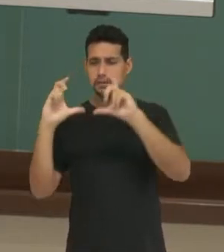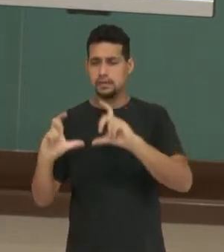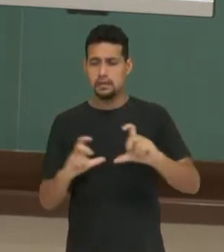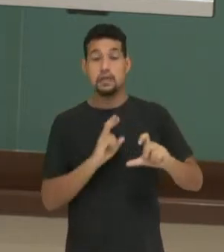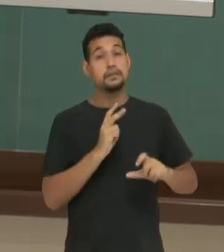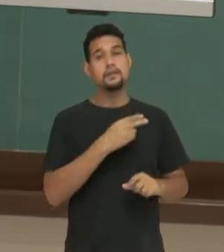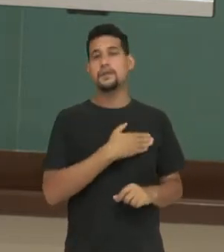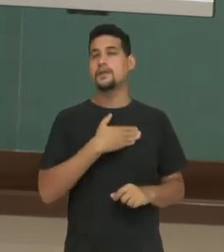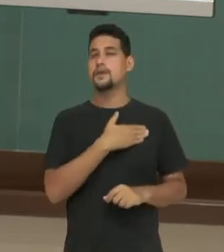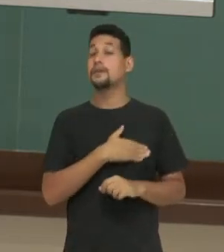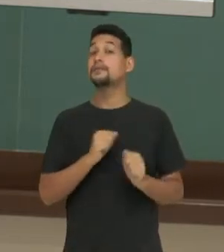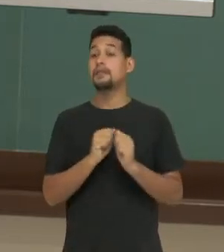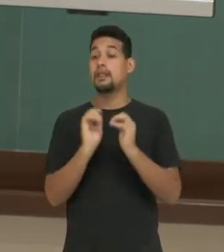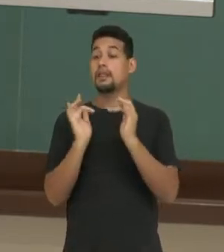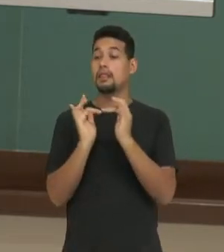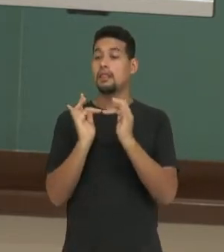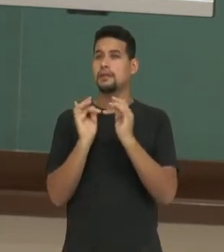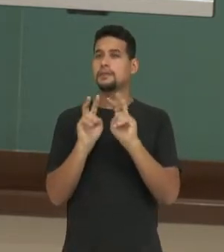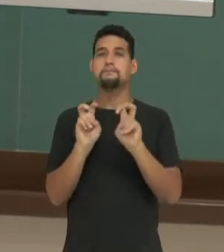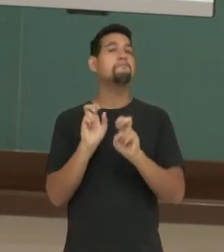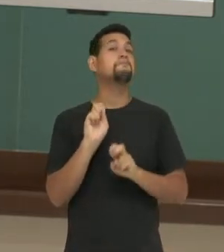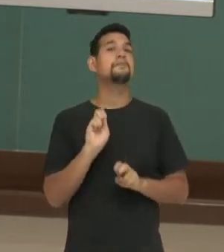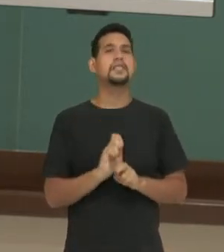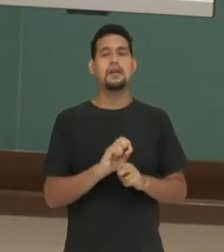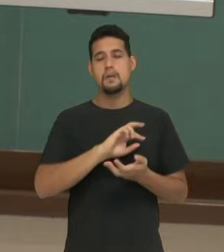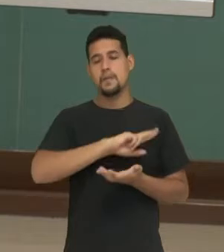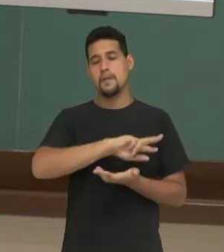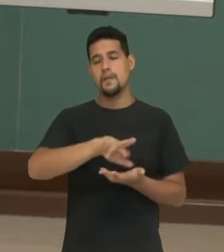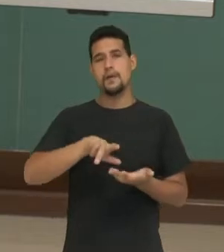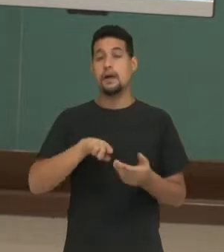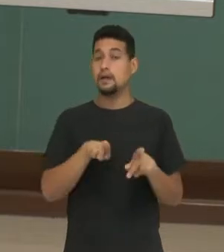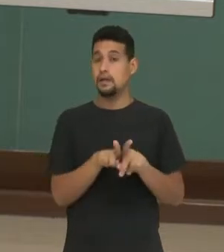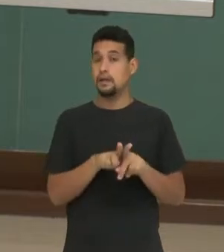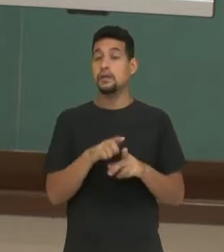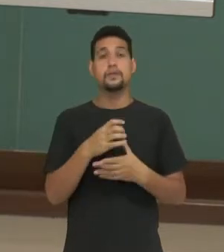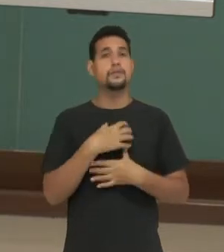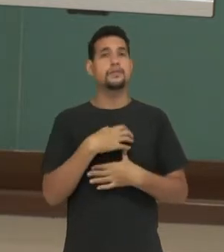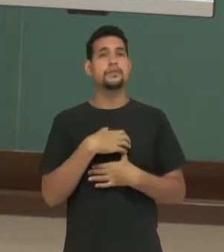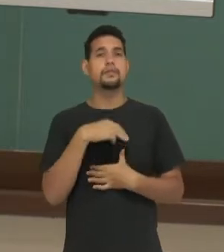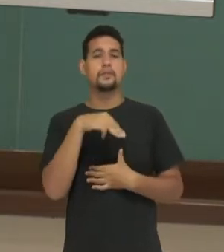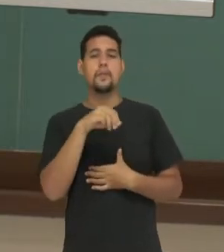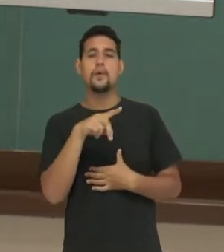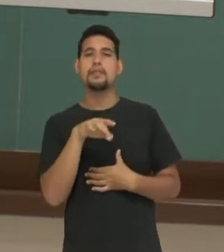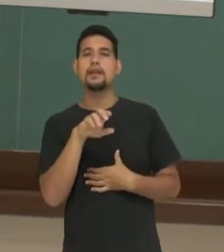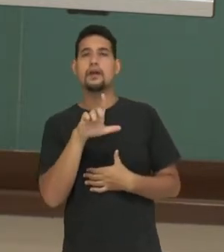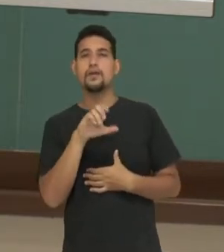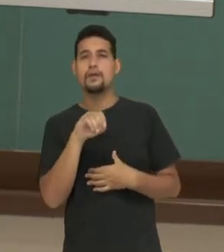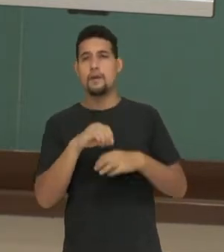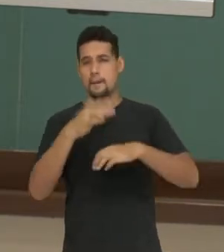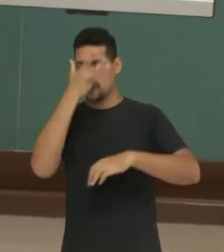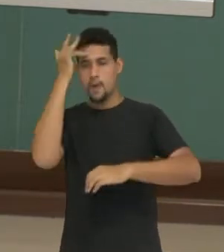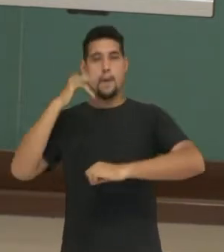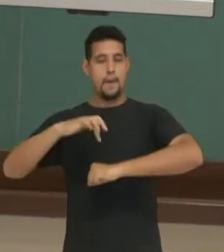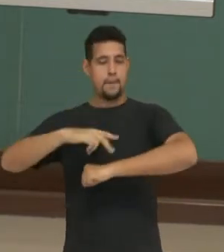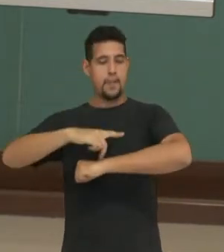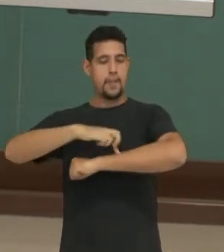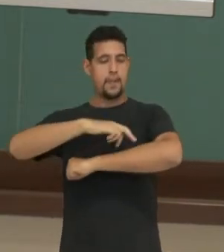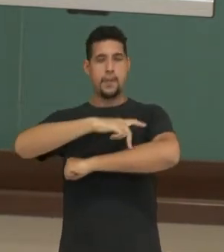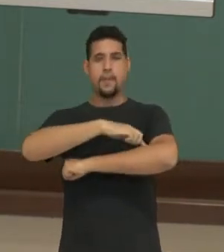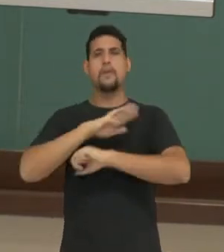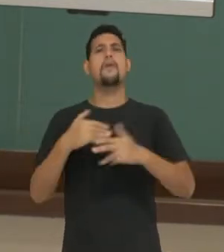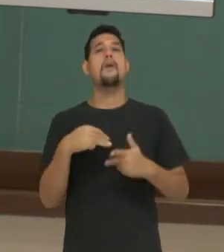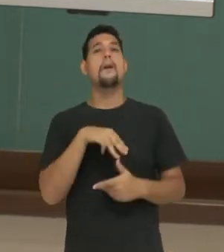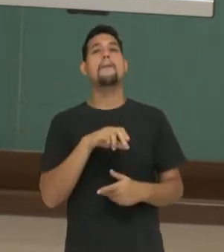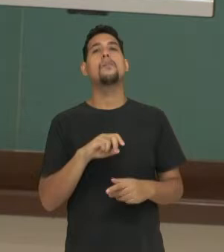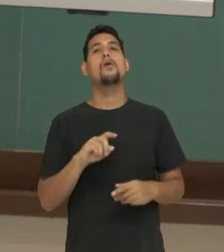gostam de estar aí inteirados a respeito de quais são, né, os modelos aí, quais são as modas do